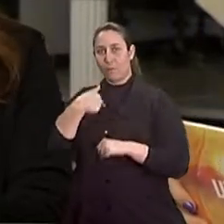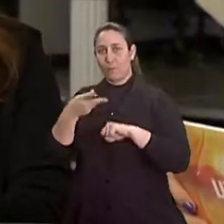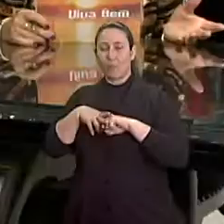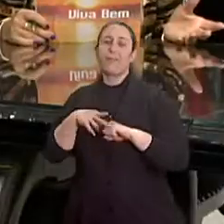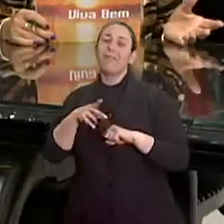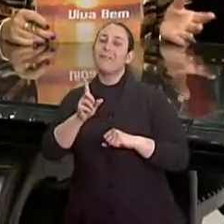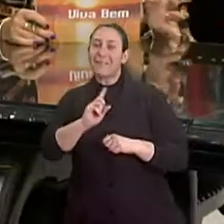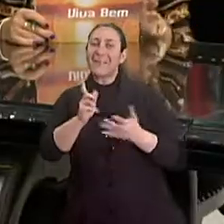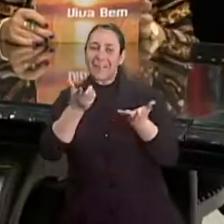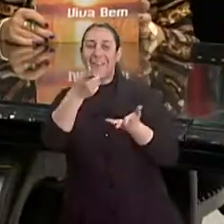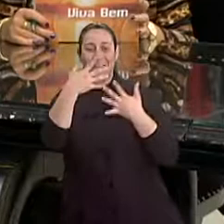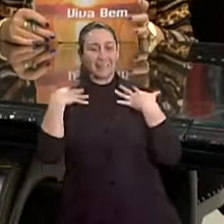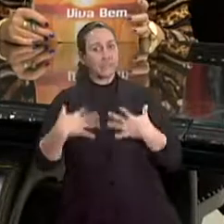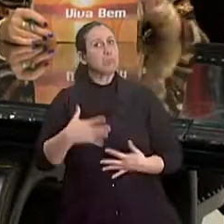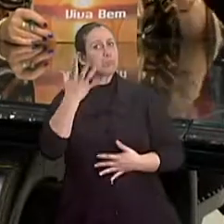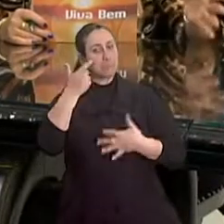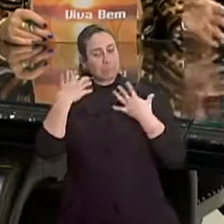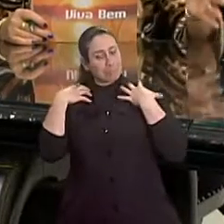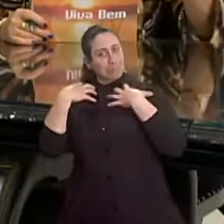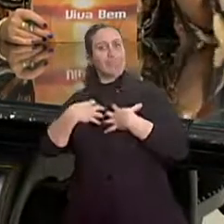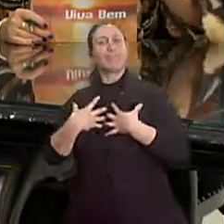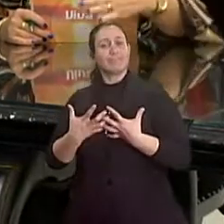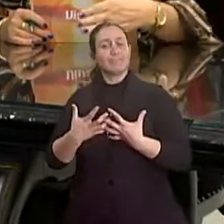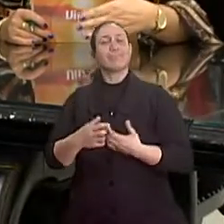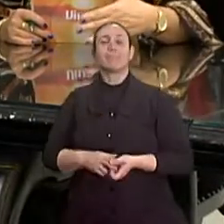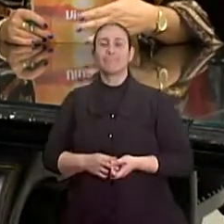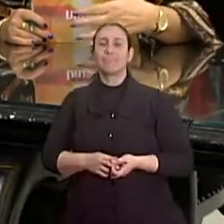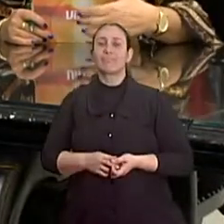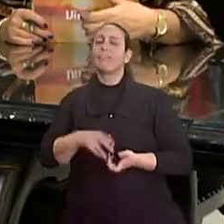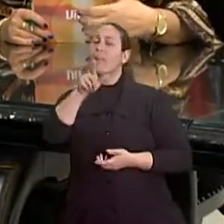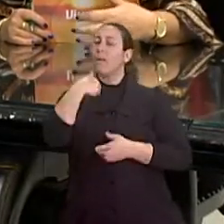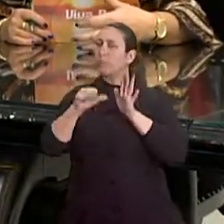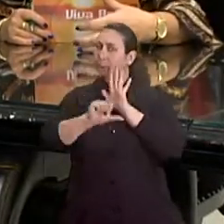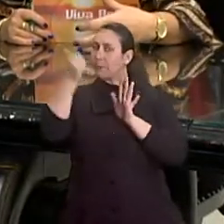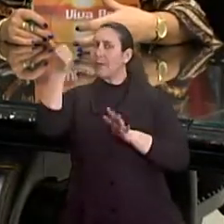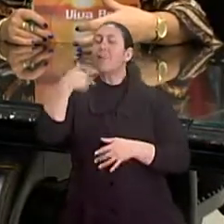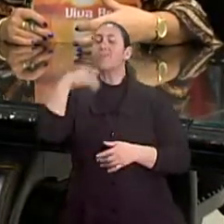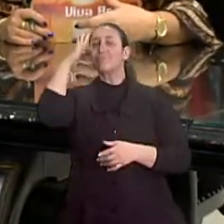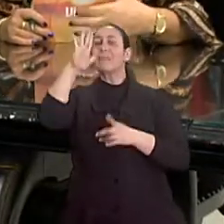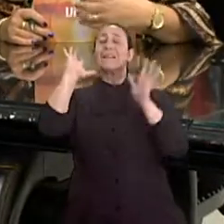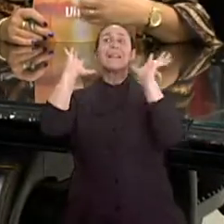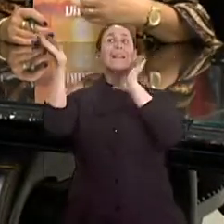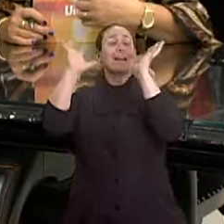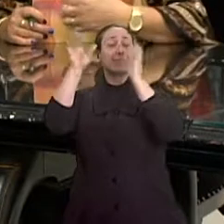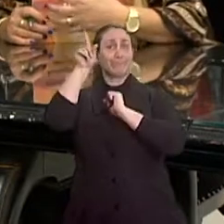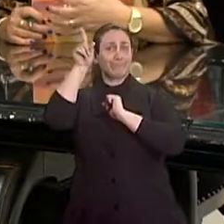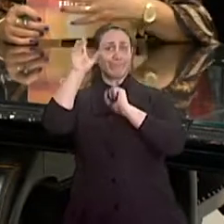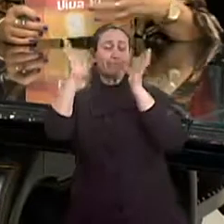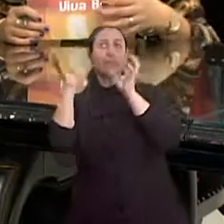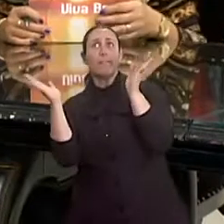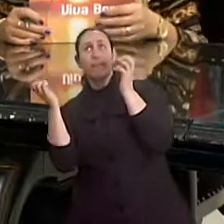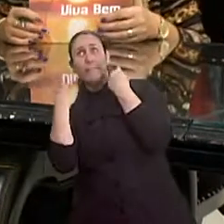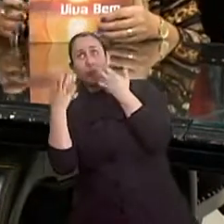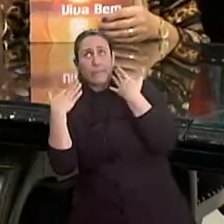Aquele claro. Modelo que a gente tem. Exatamente. Tá. Agora, voltando à primeira questão que eu coloquei, a questão do nosso clima. É... Vou te